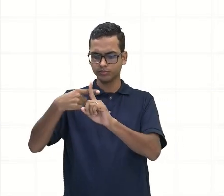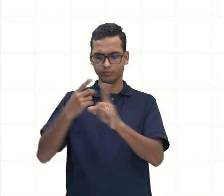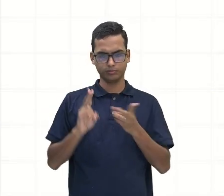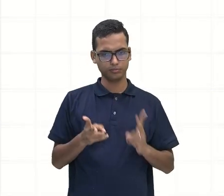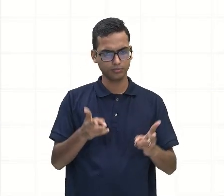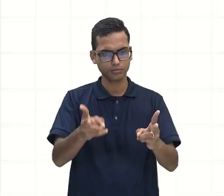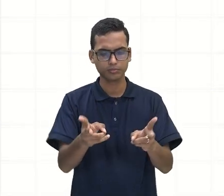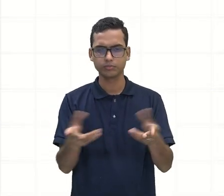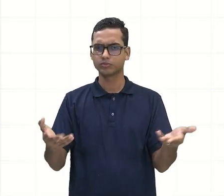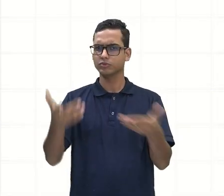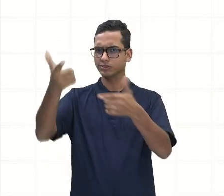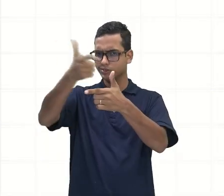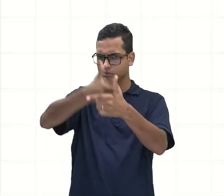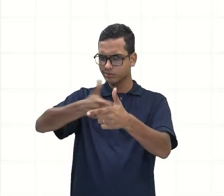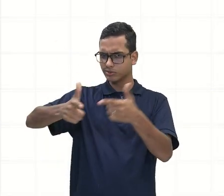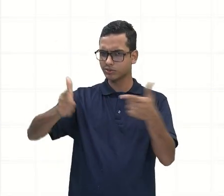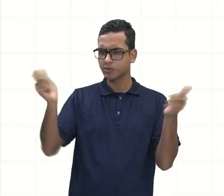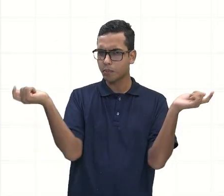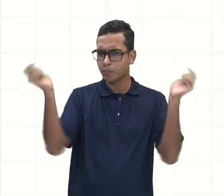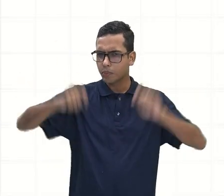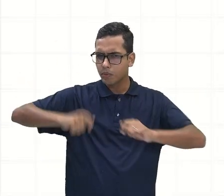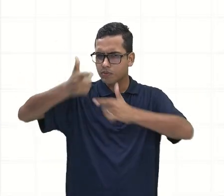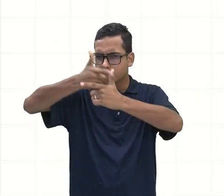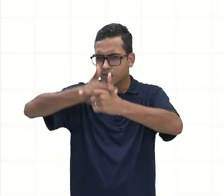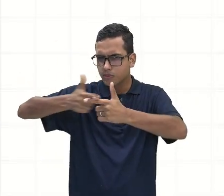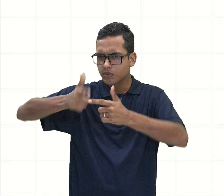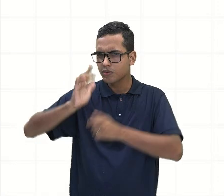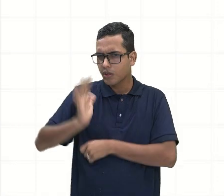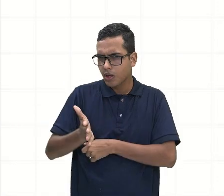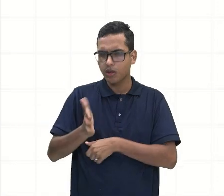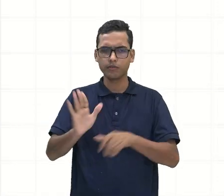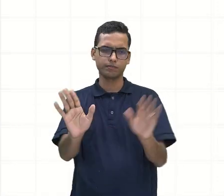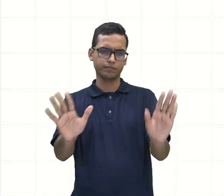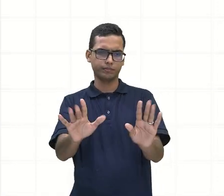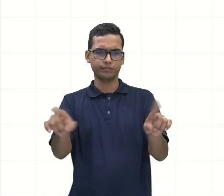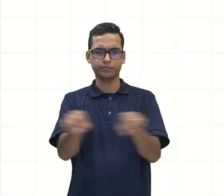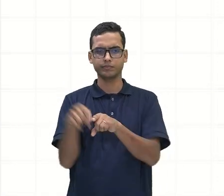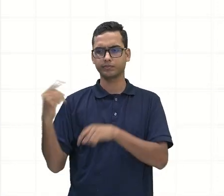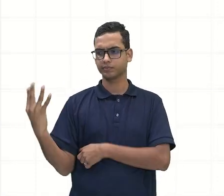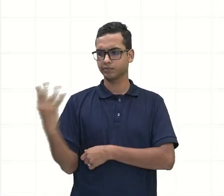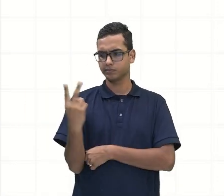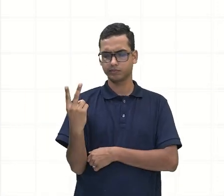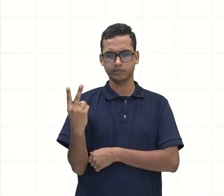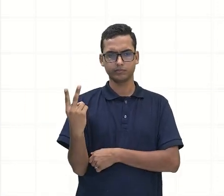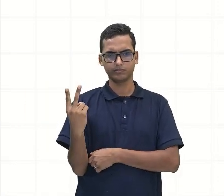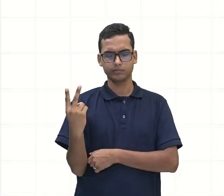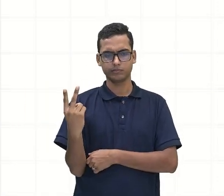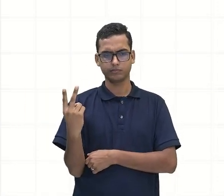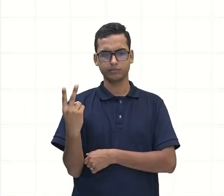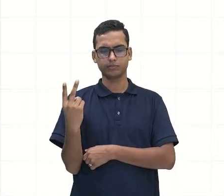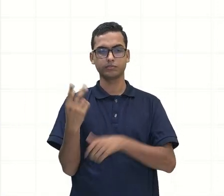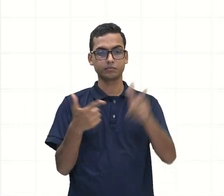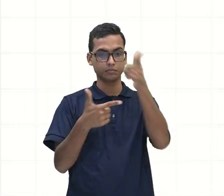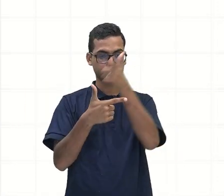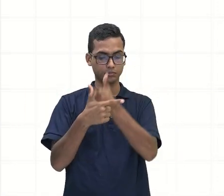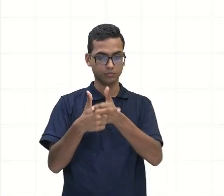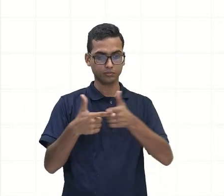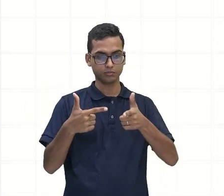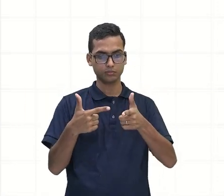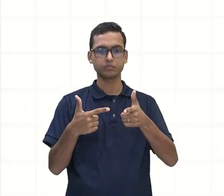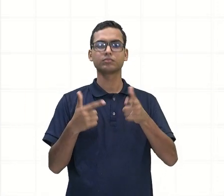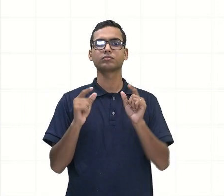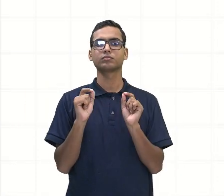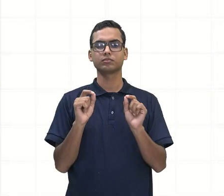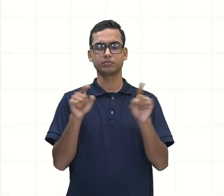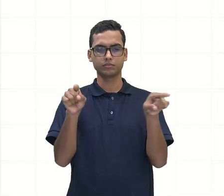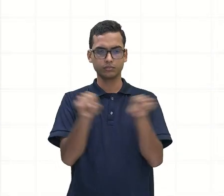posso dividir? Não, primeiro tenho que resolver esse parêntese. Então, vai ficar 42 Menos 2 mais 9 é